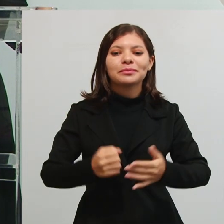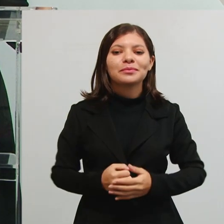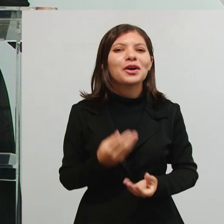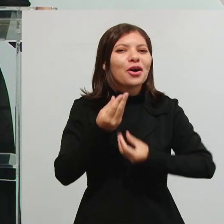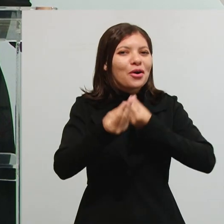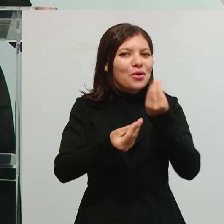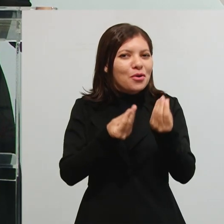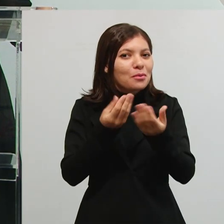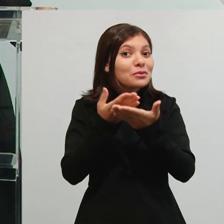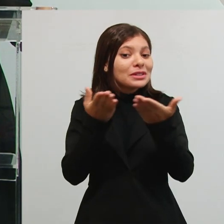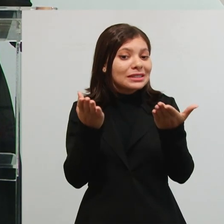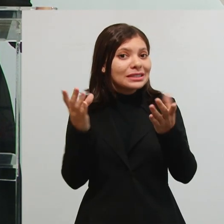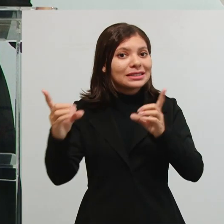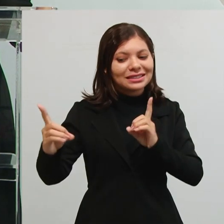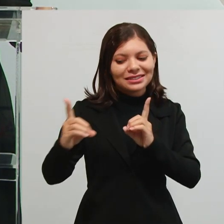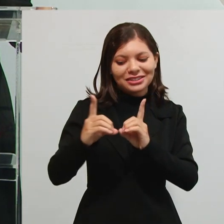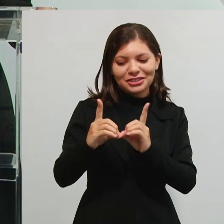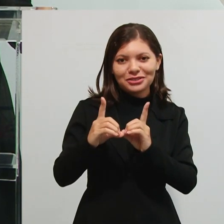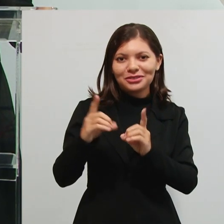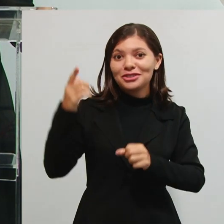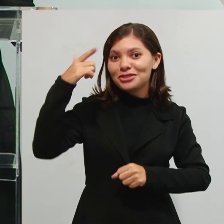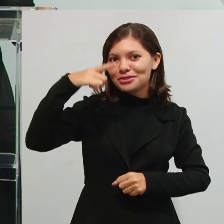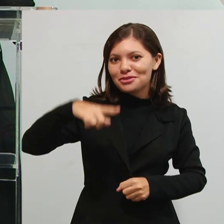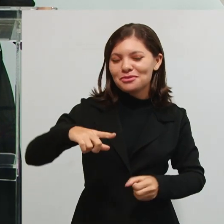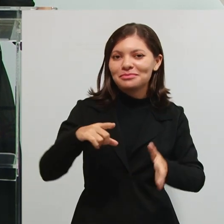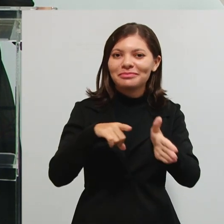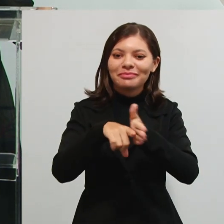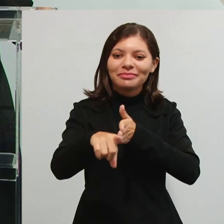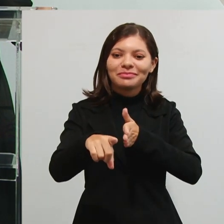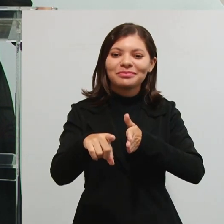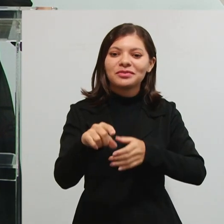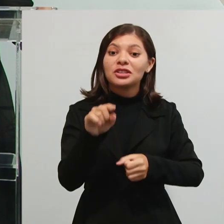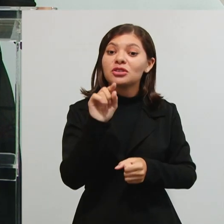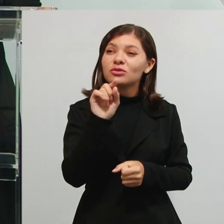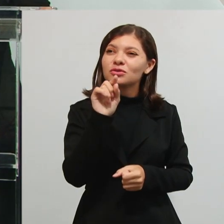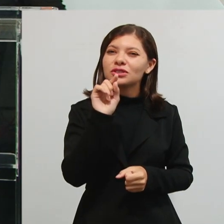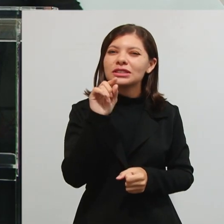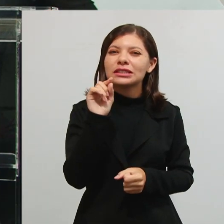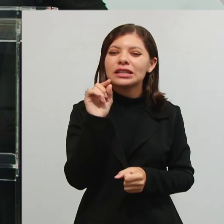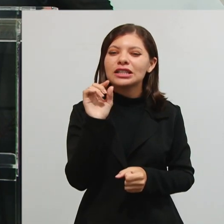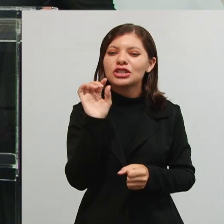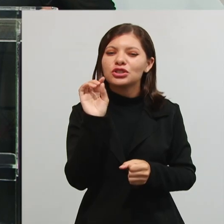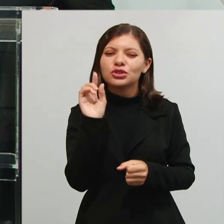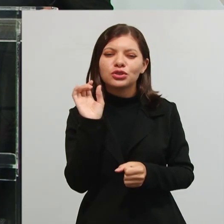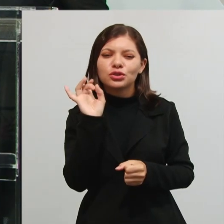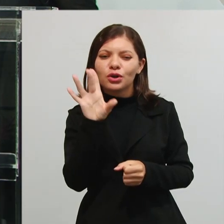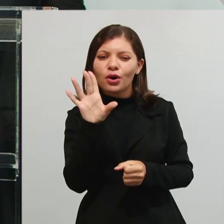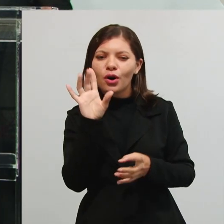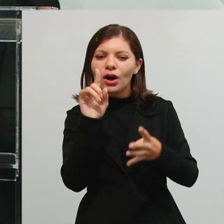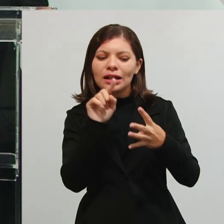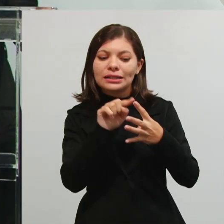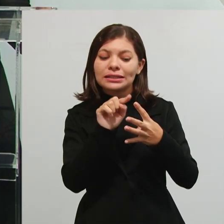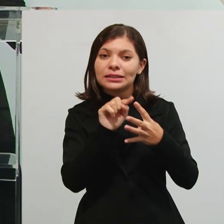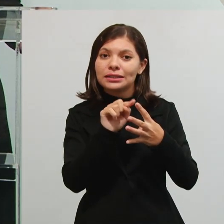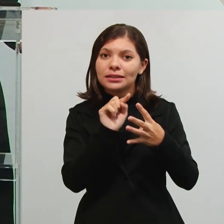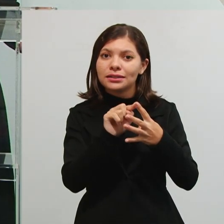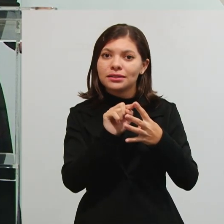como que vocês estão atendidos novamente eu faço essa pergunta vocês ficaram só na fase do entender